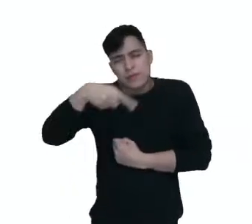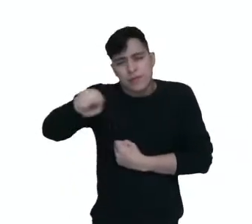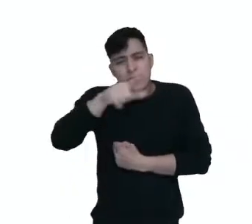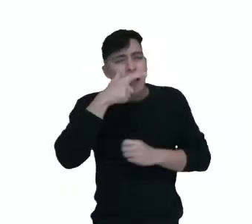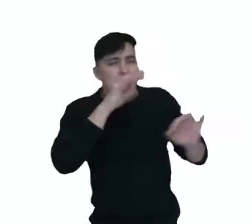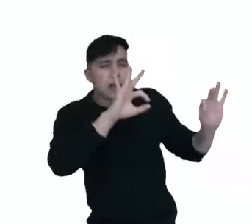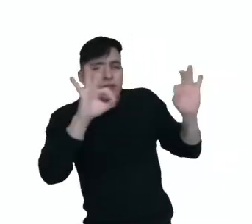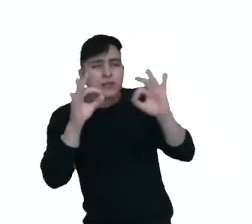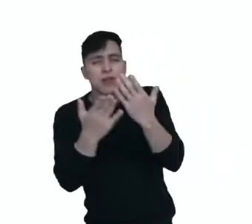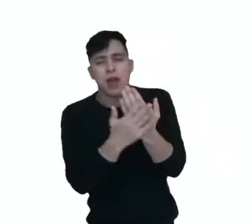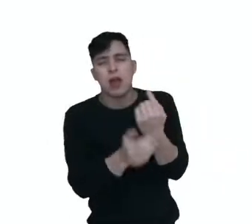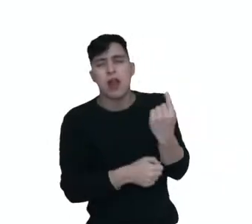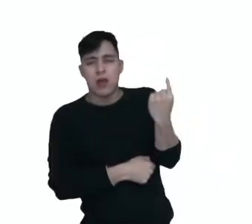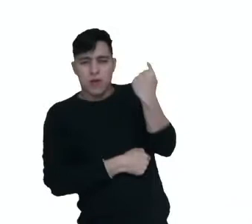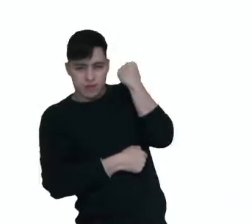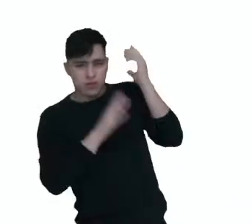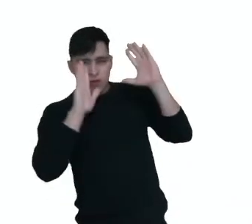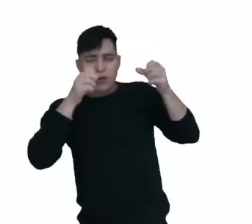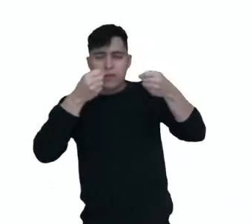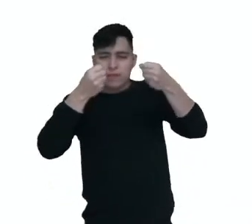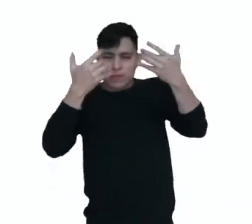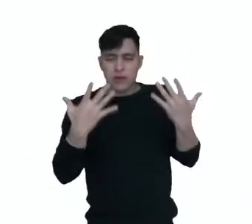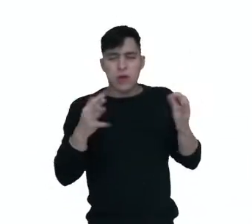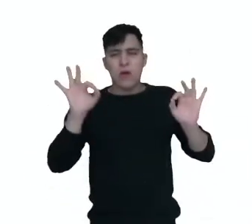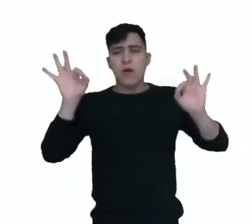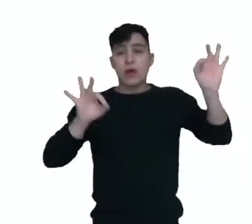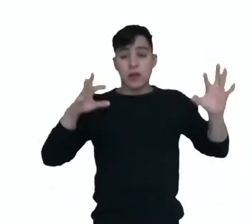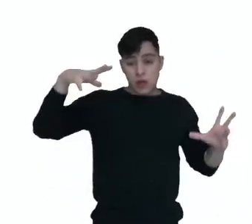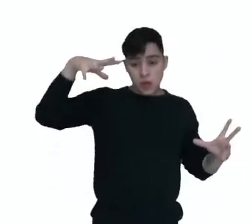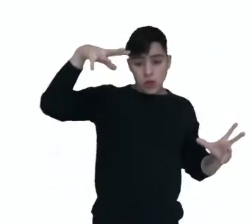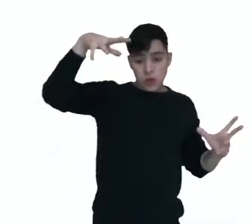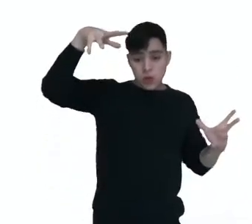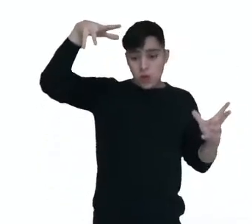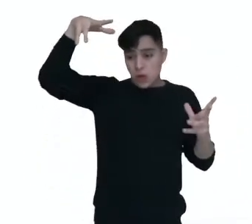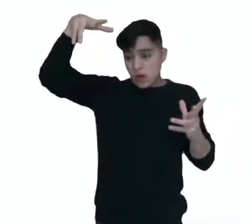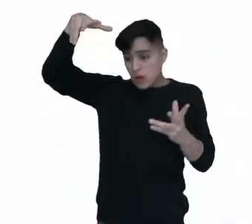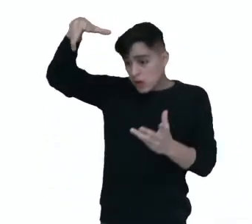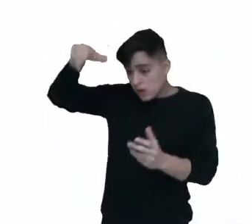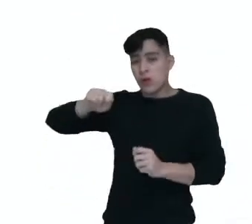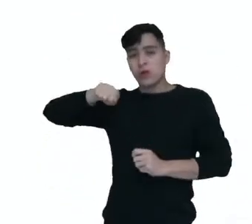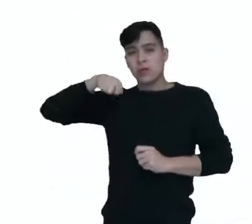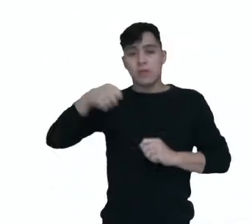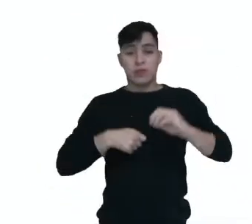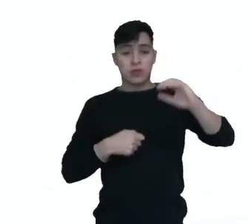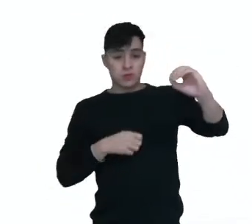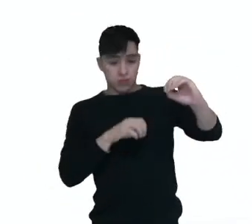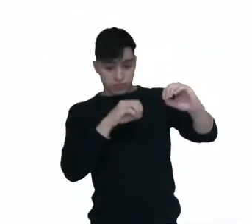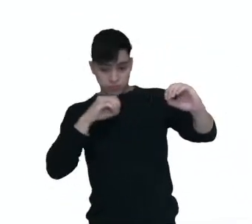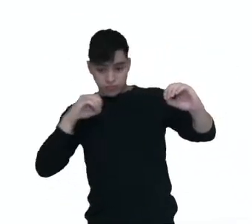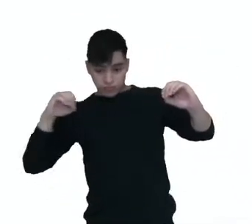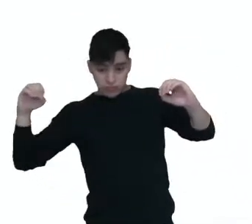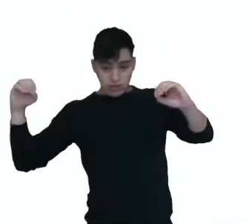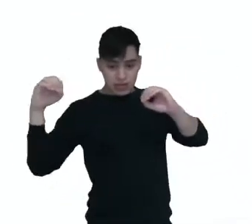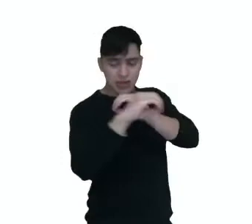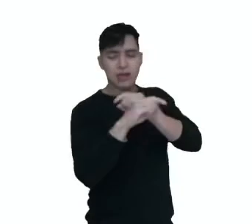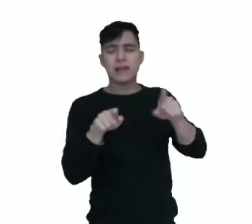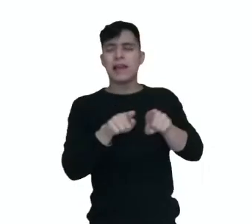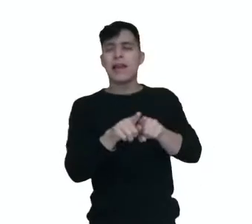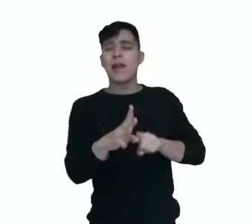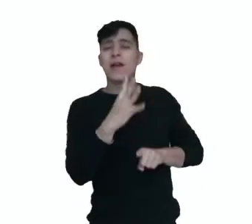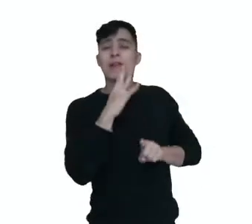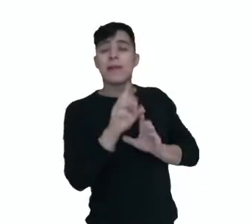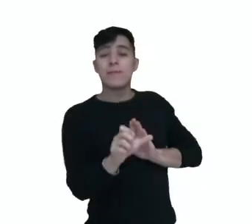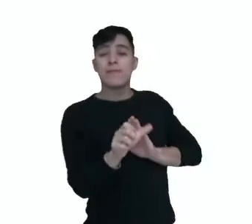do universo, evolução do sistema solar e sistema solar. Conhecer a primeira lei de Kepler, que pode